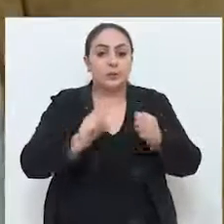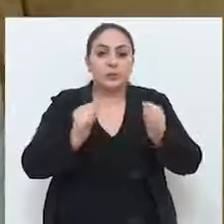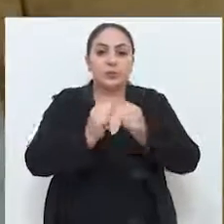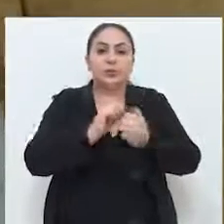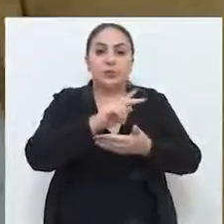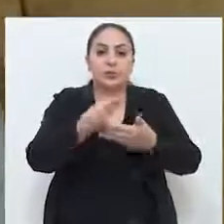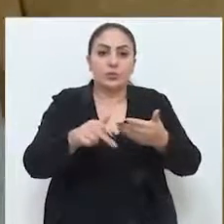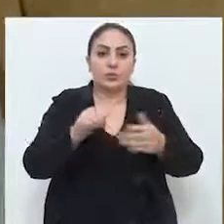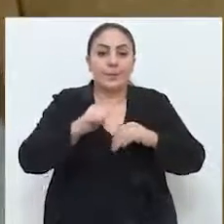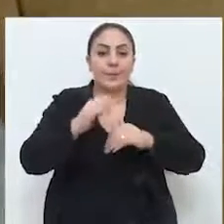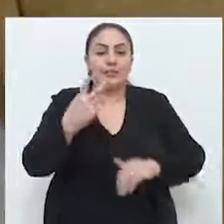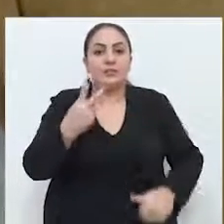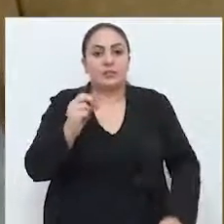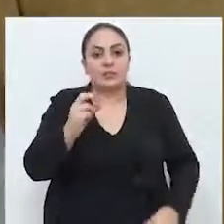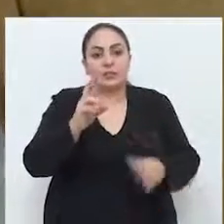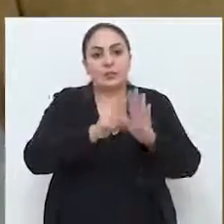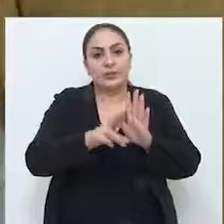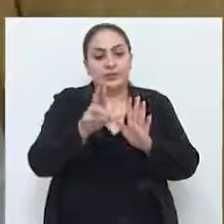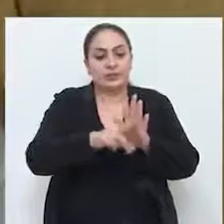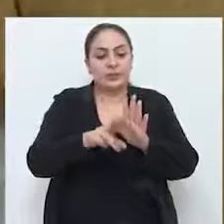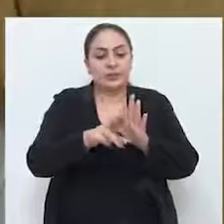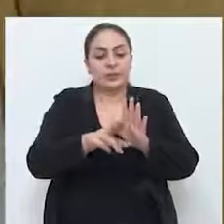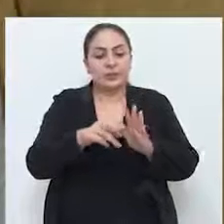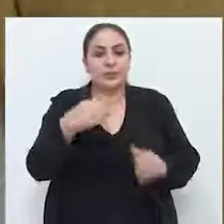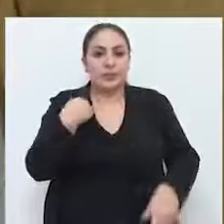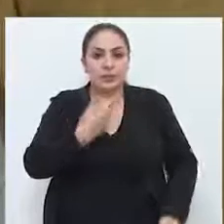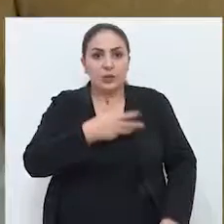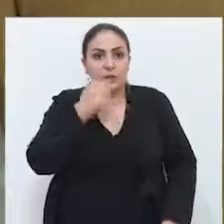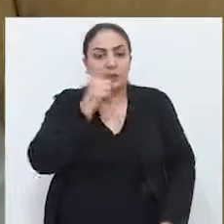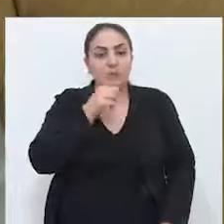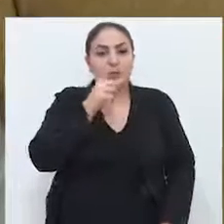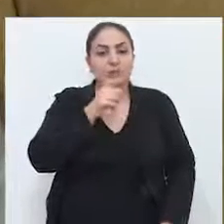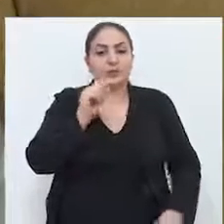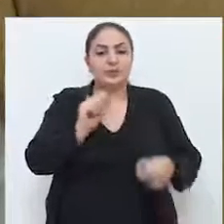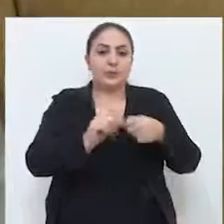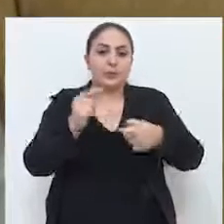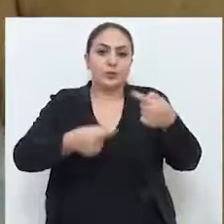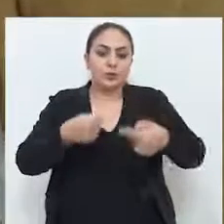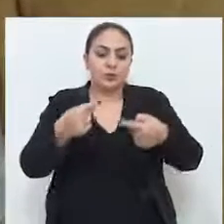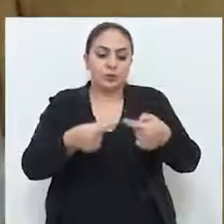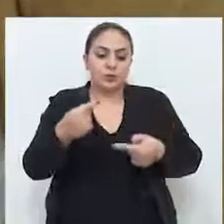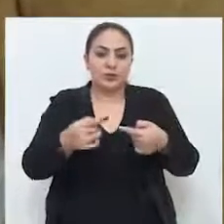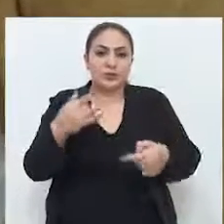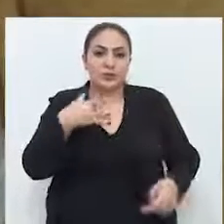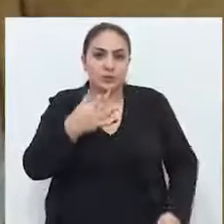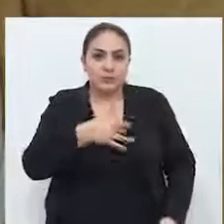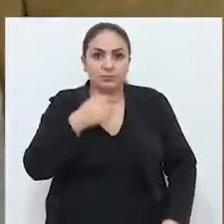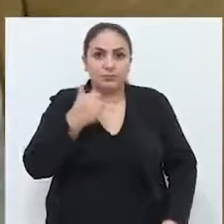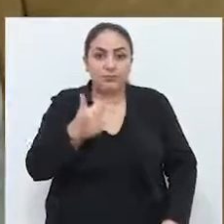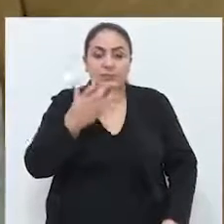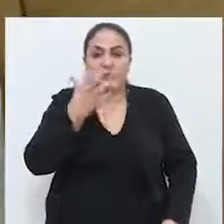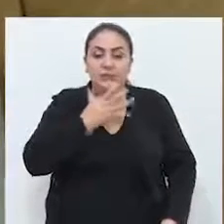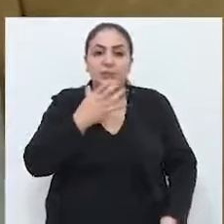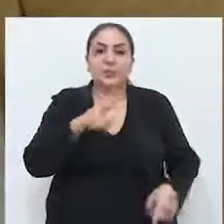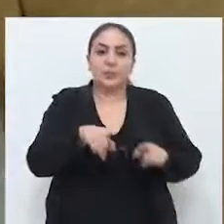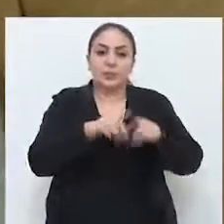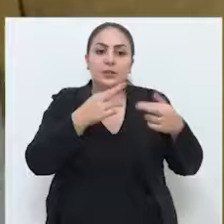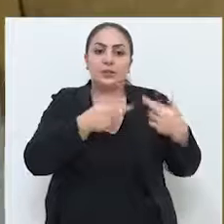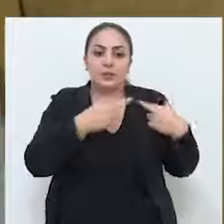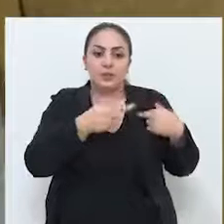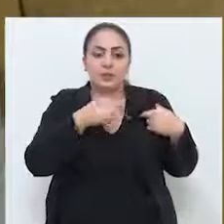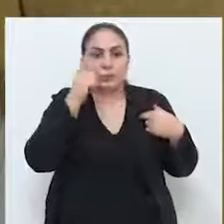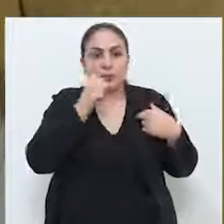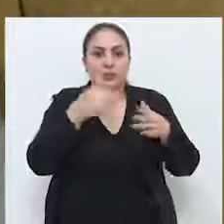aí certamente mais de 20 representações para que a gente possa fazer uma discussão saudável, séria,